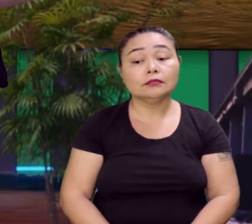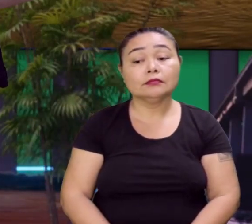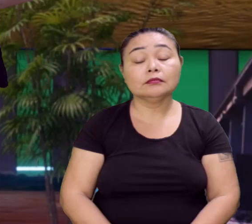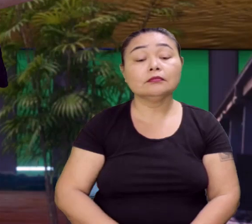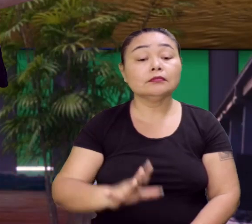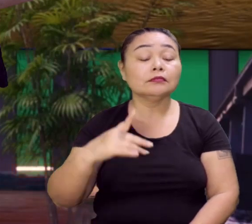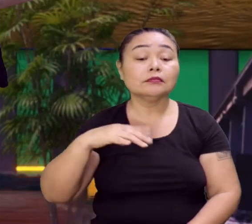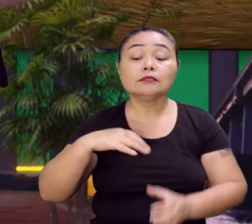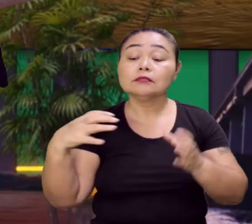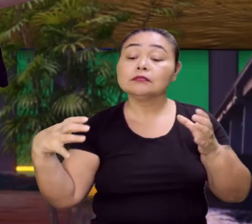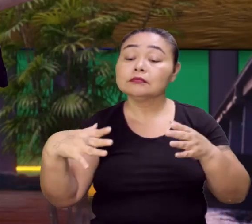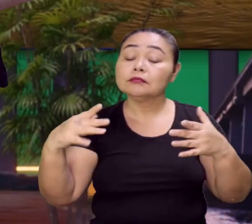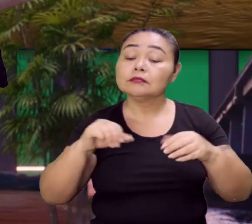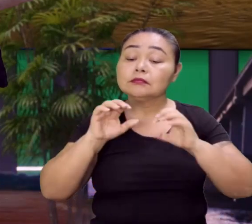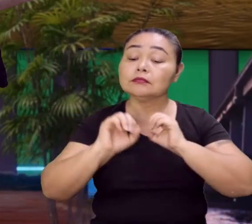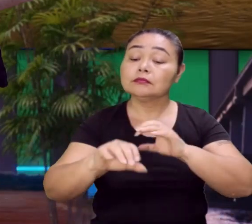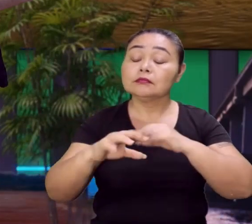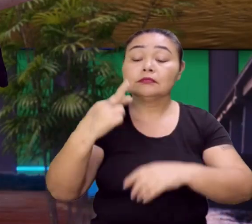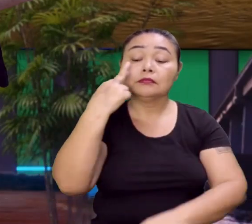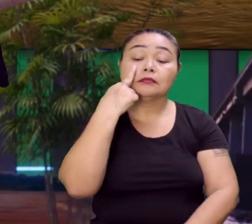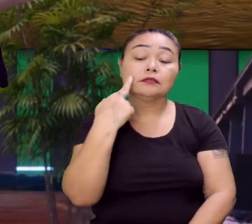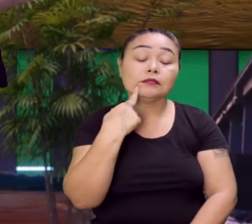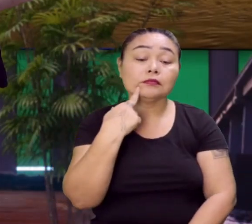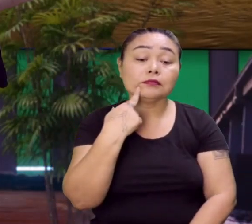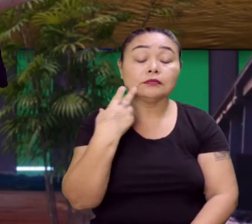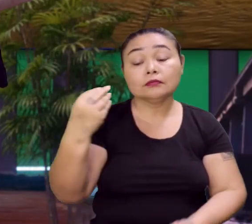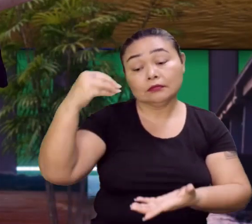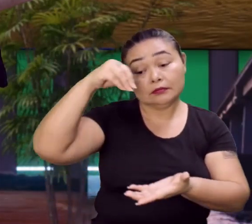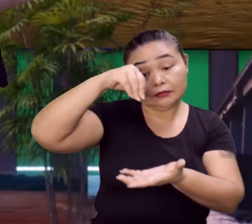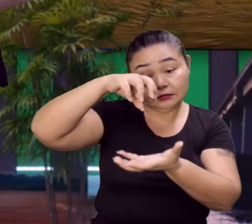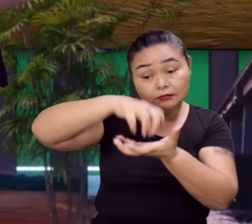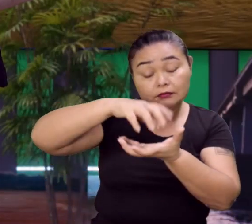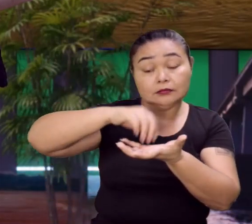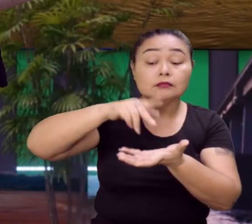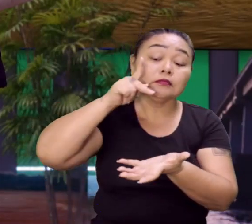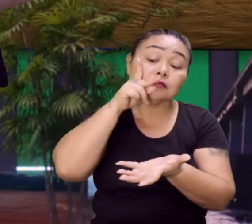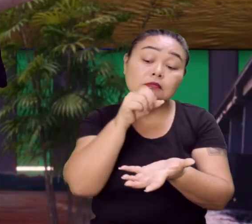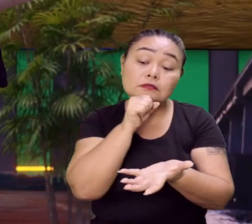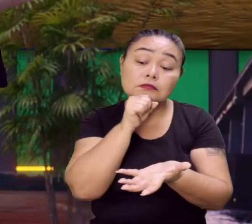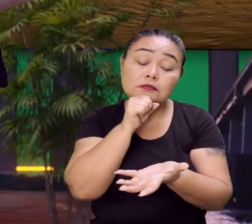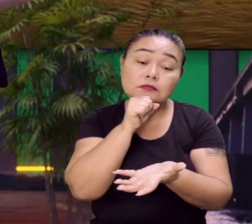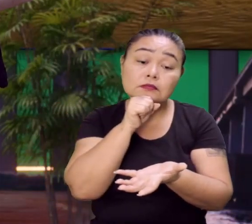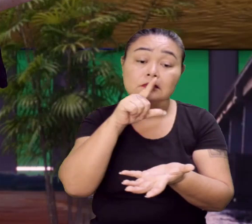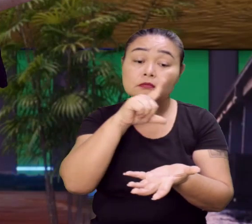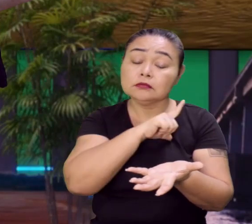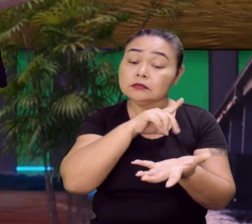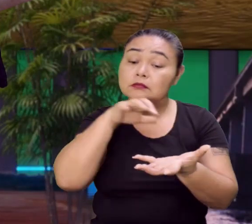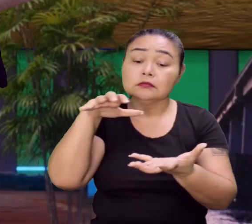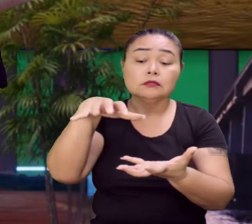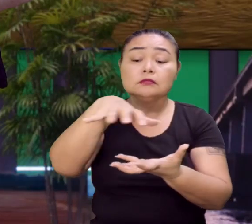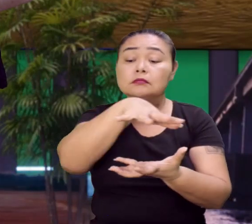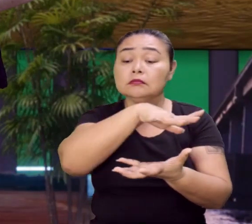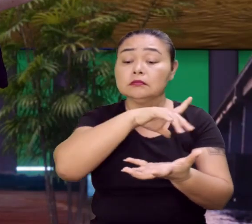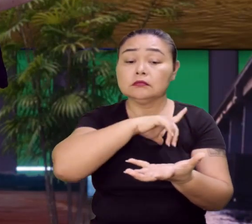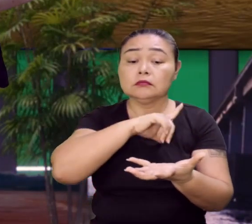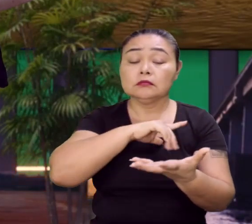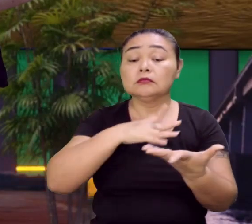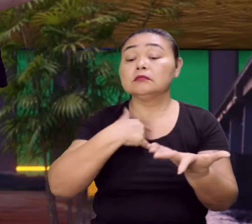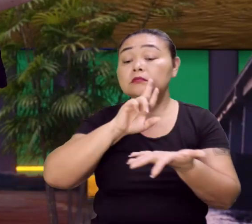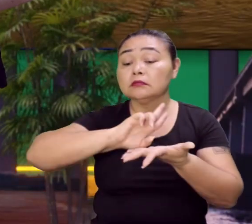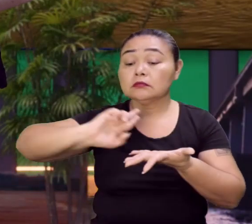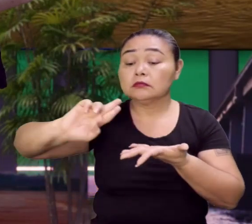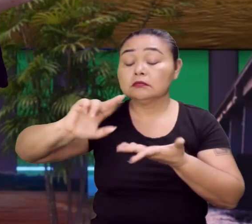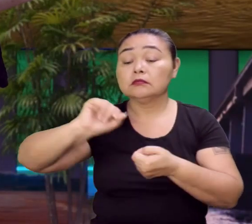centros educacionais de Rondônia estão em Porto Velho, né? Aqui tem uma concentração grande de